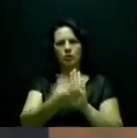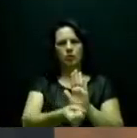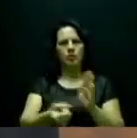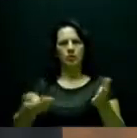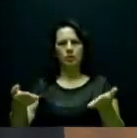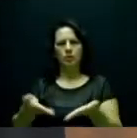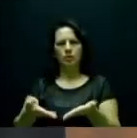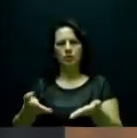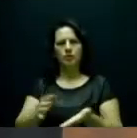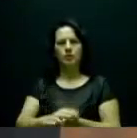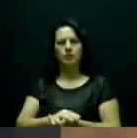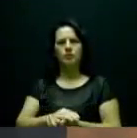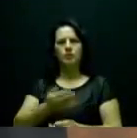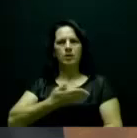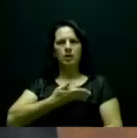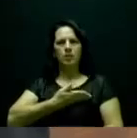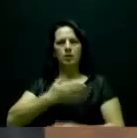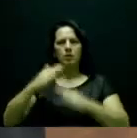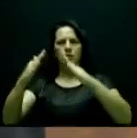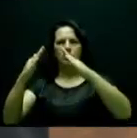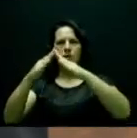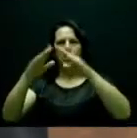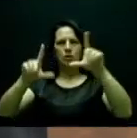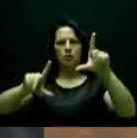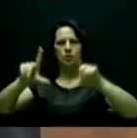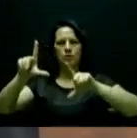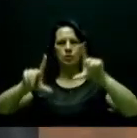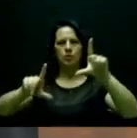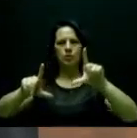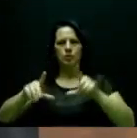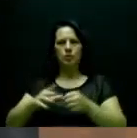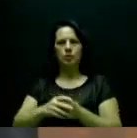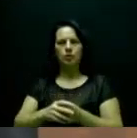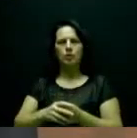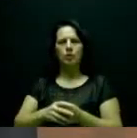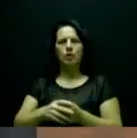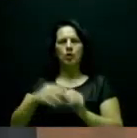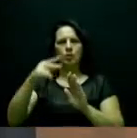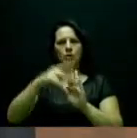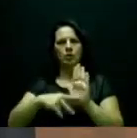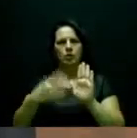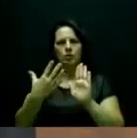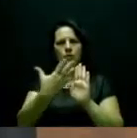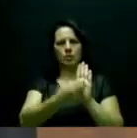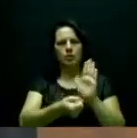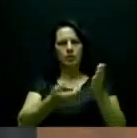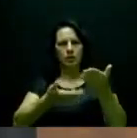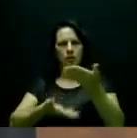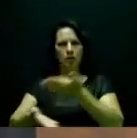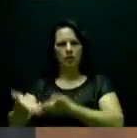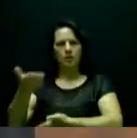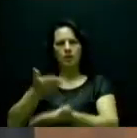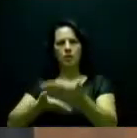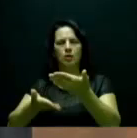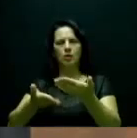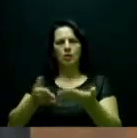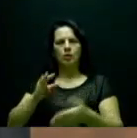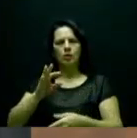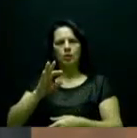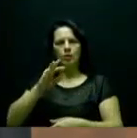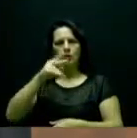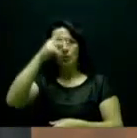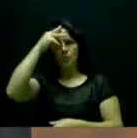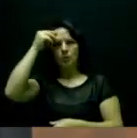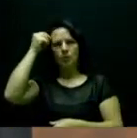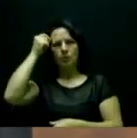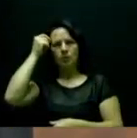hoje. Para os nossos amigos que estão em casa, presidente, o projeto aprovado em duas discussões, ele é encaminhado agora para o Executivo, e aí